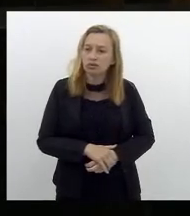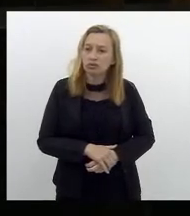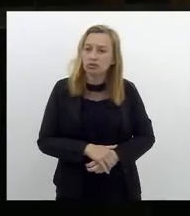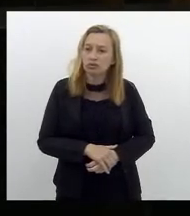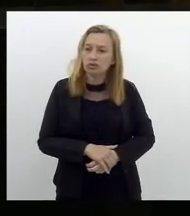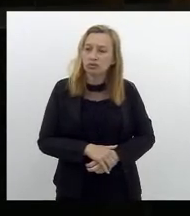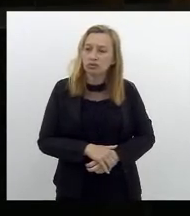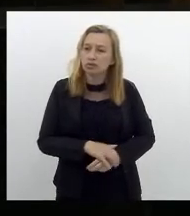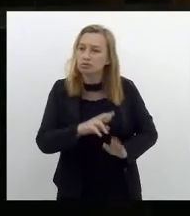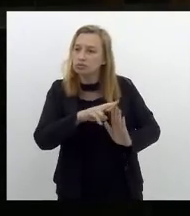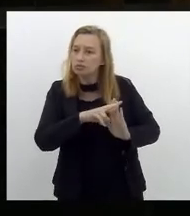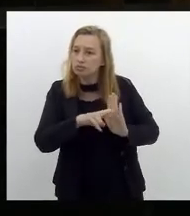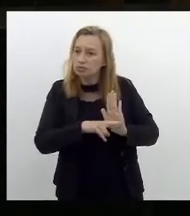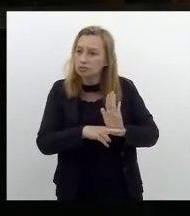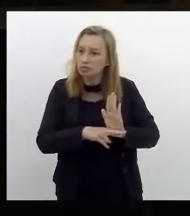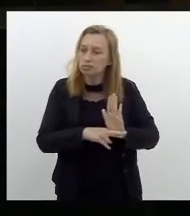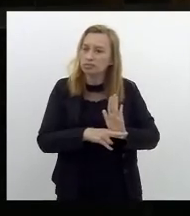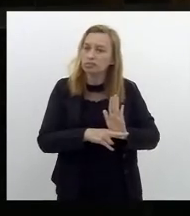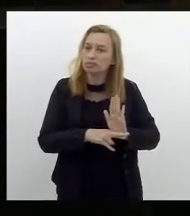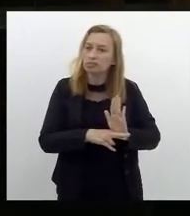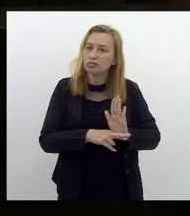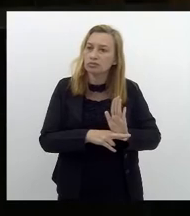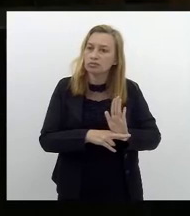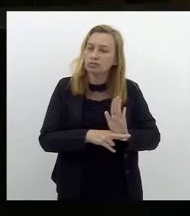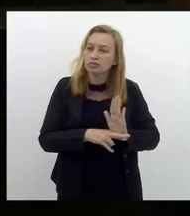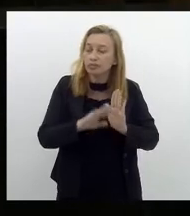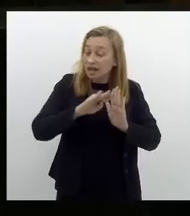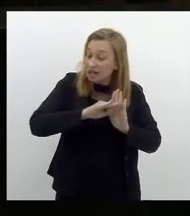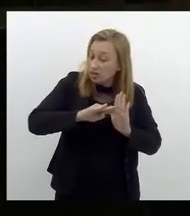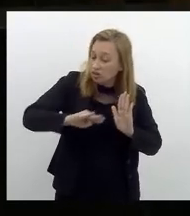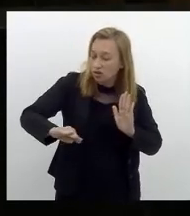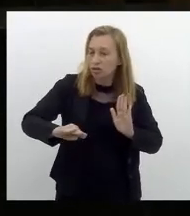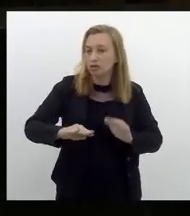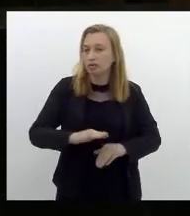no regramento para retirar